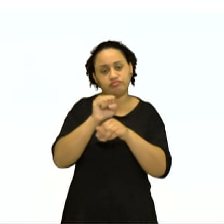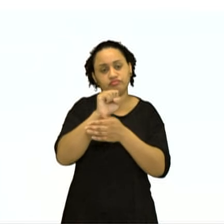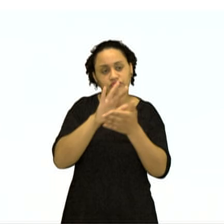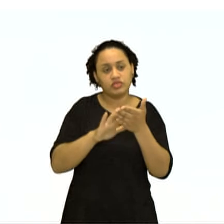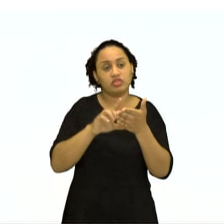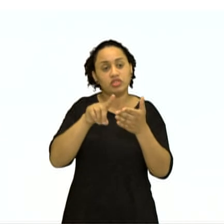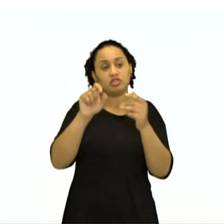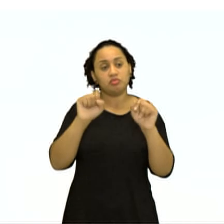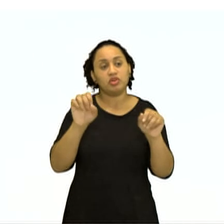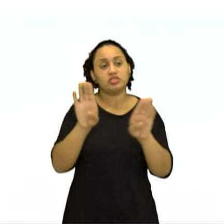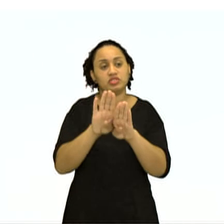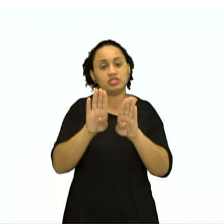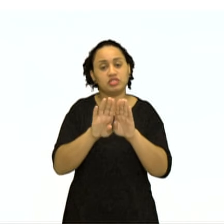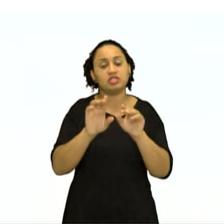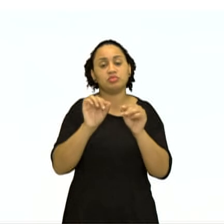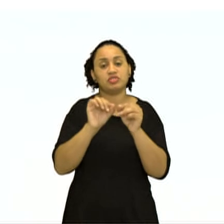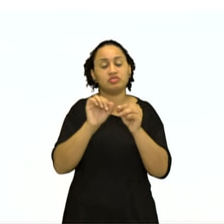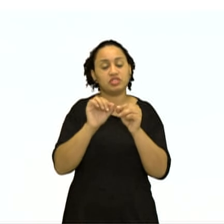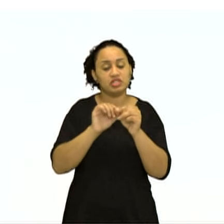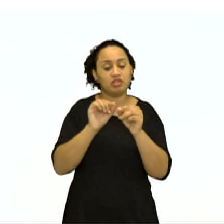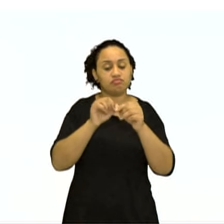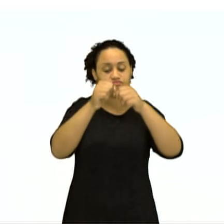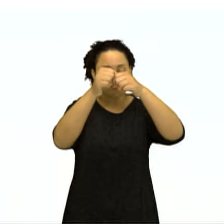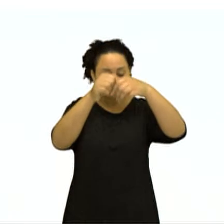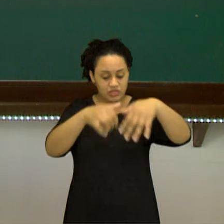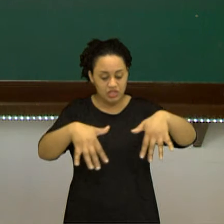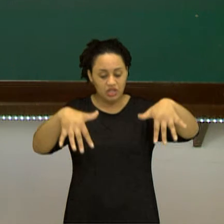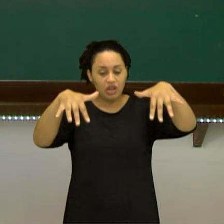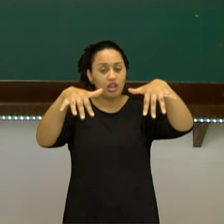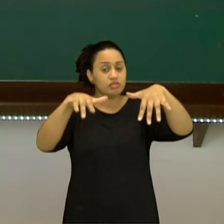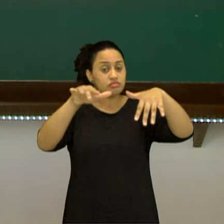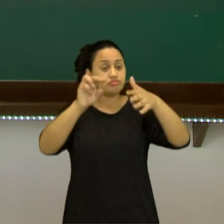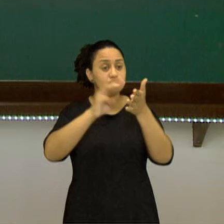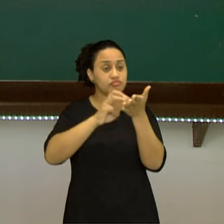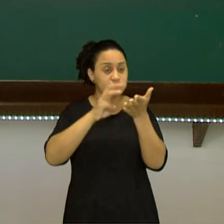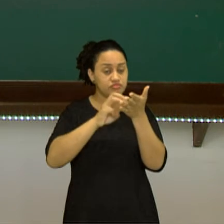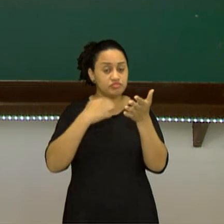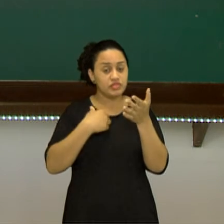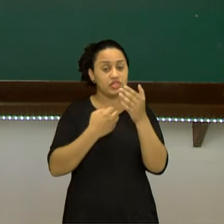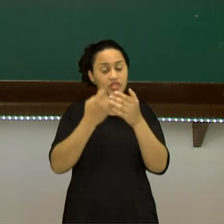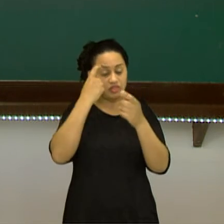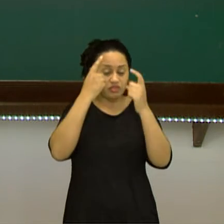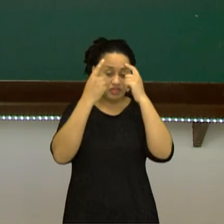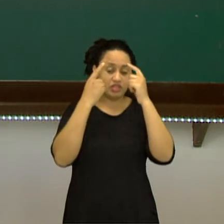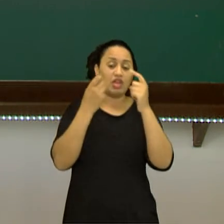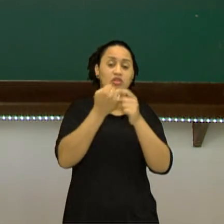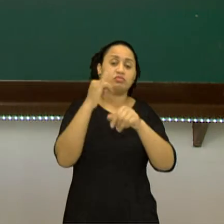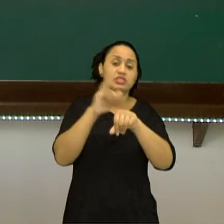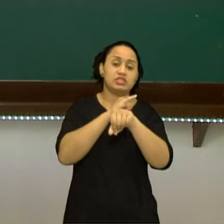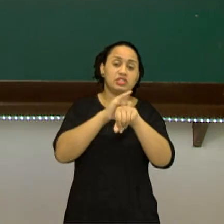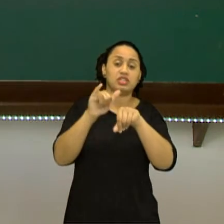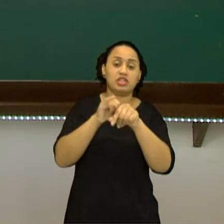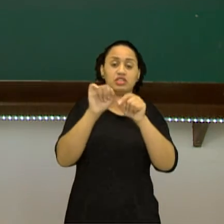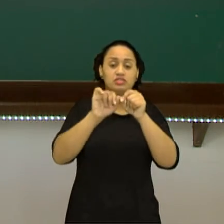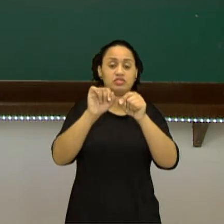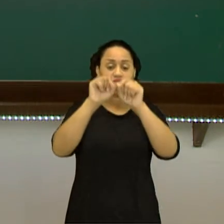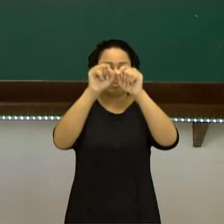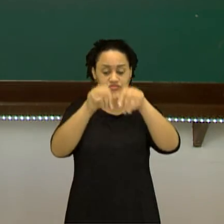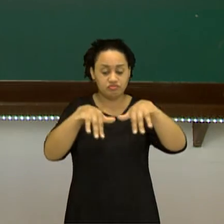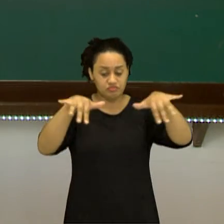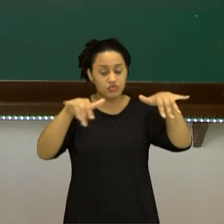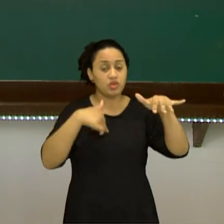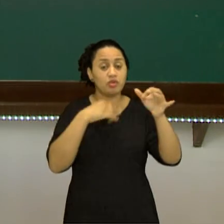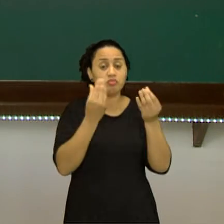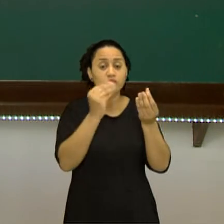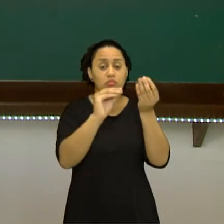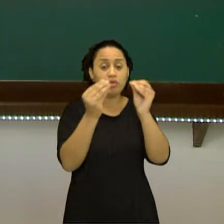você pode também desenvolver um mapa mental sobre esse método, né? Criar aí algumas estratégias, fazer esse mapa mental e apresentar